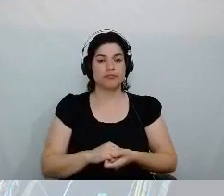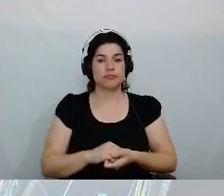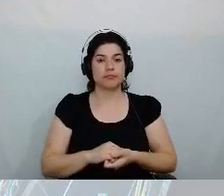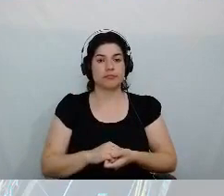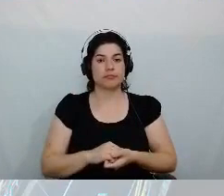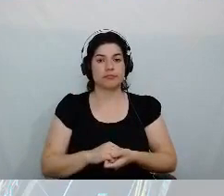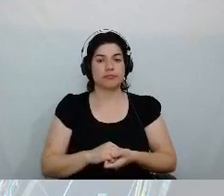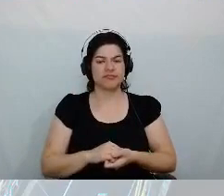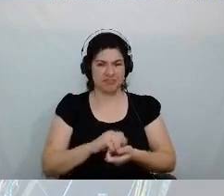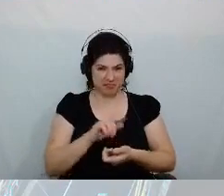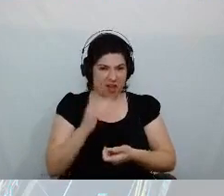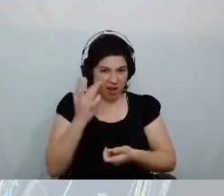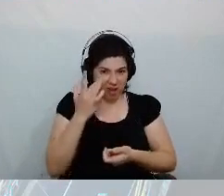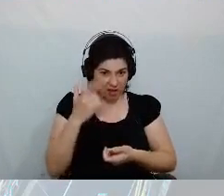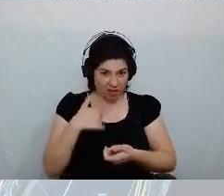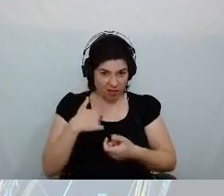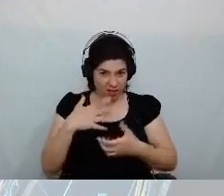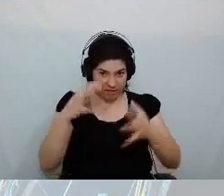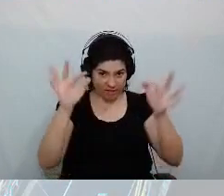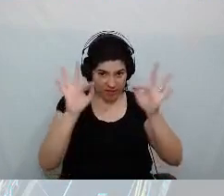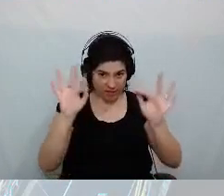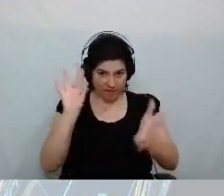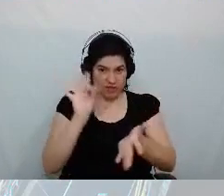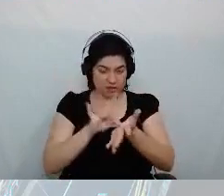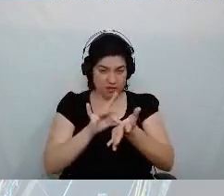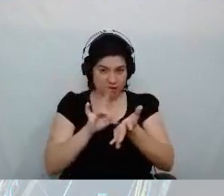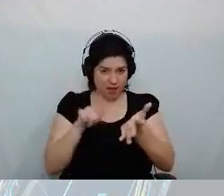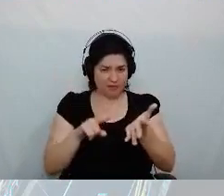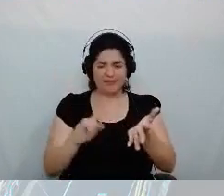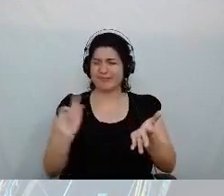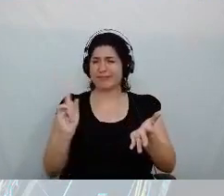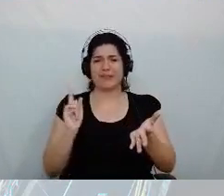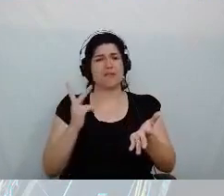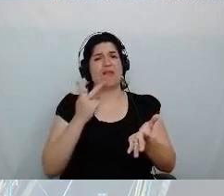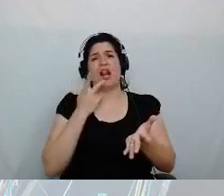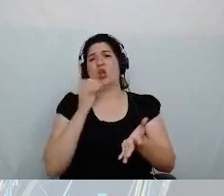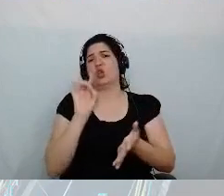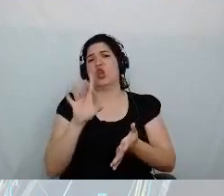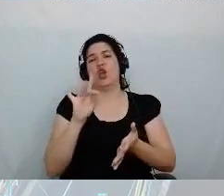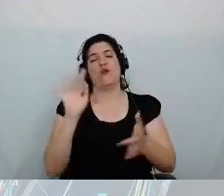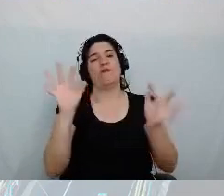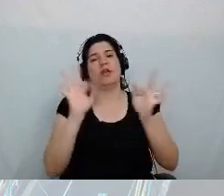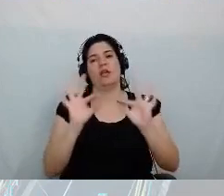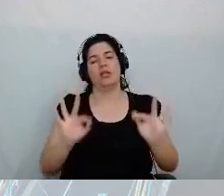Vocês acham que eu estou feliz? Eu estou falando que eu estou feliz, gente.